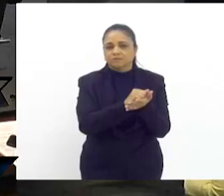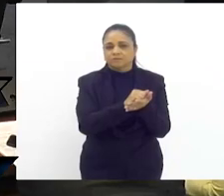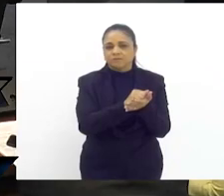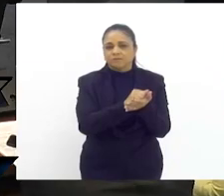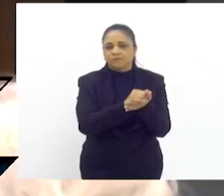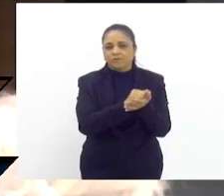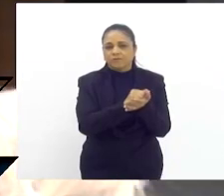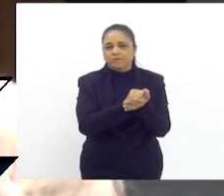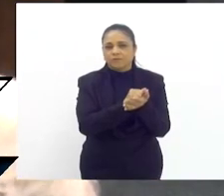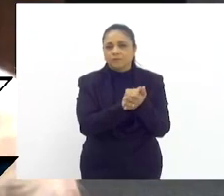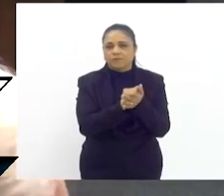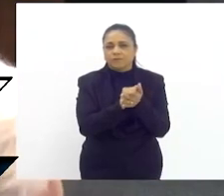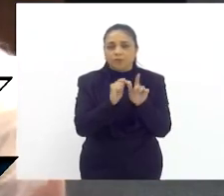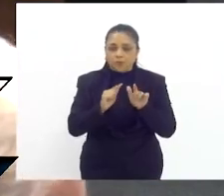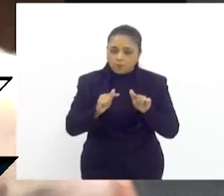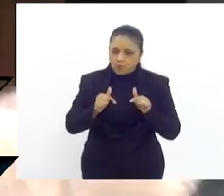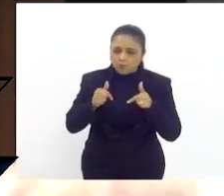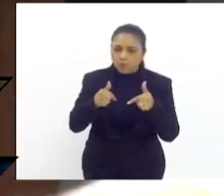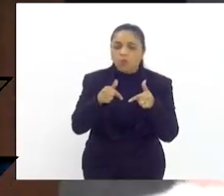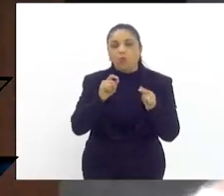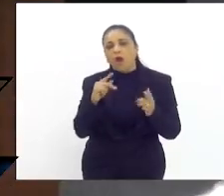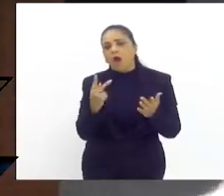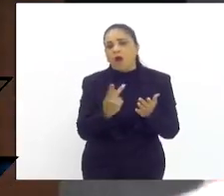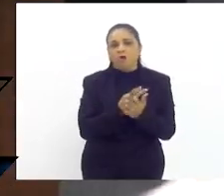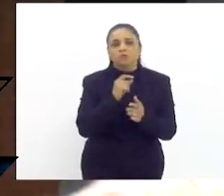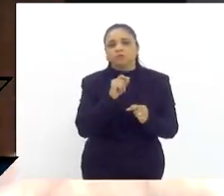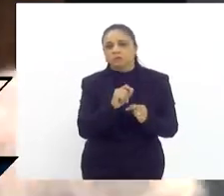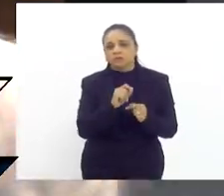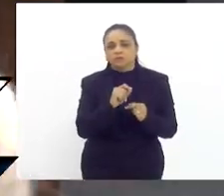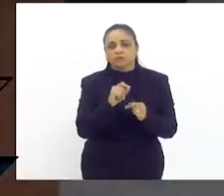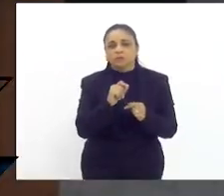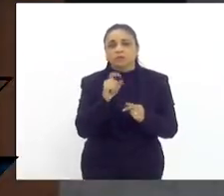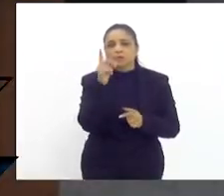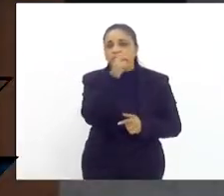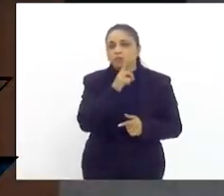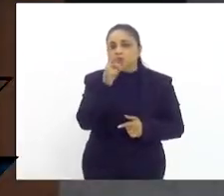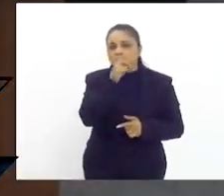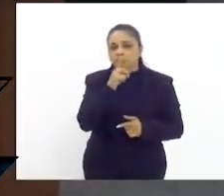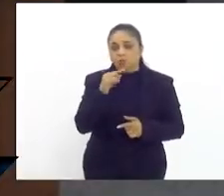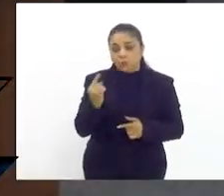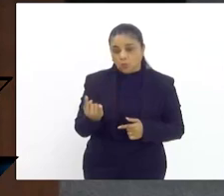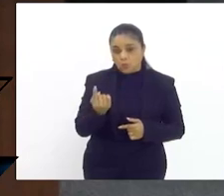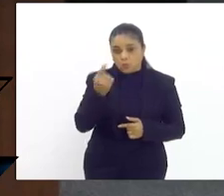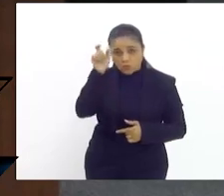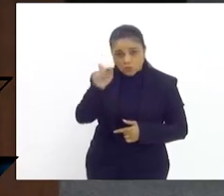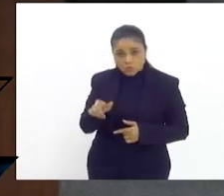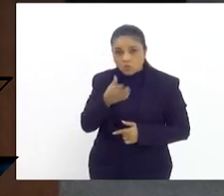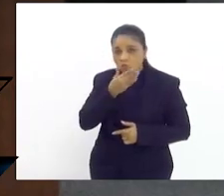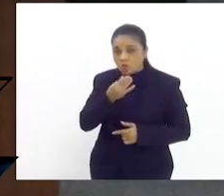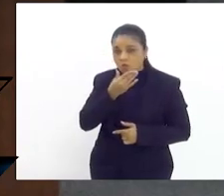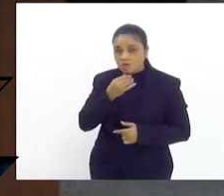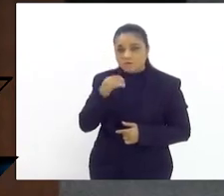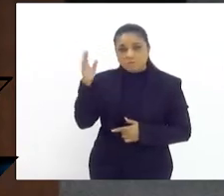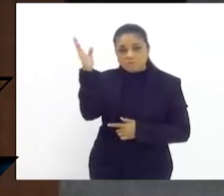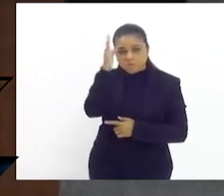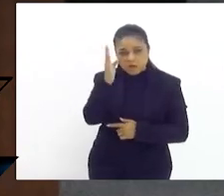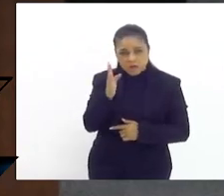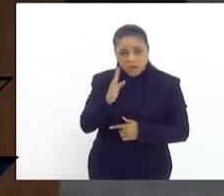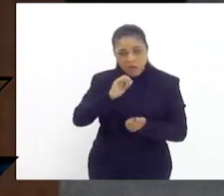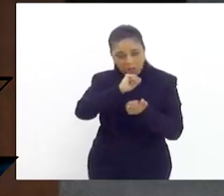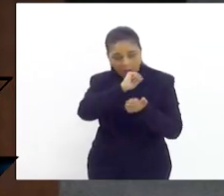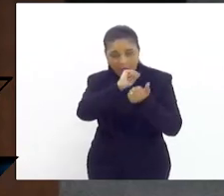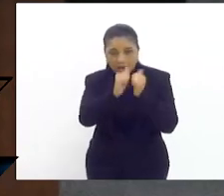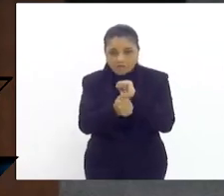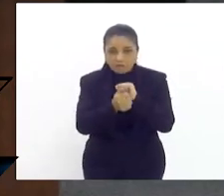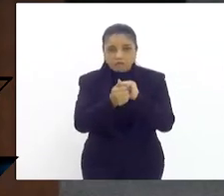o ato ocorrido no último domingo com um brasileiro um atleta do futebol um garoto de 22